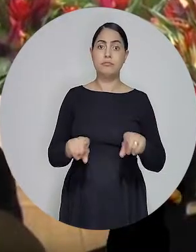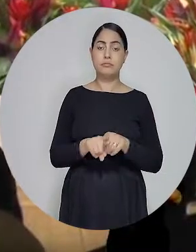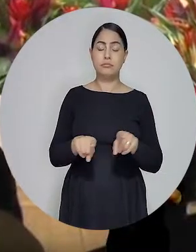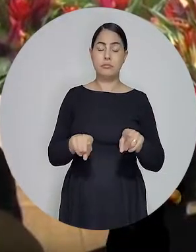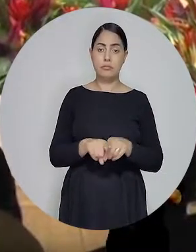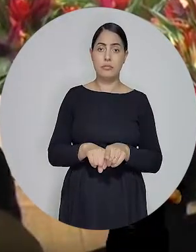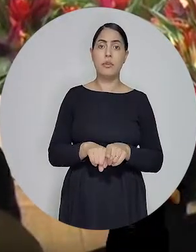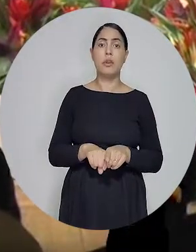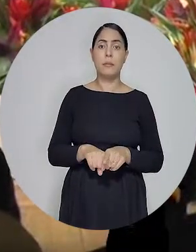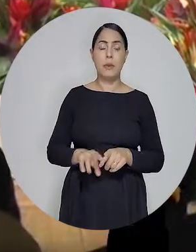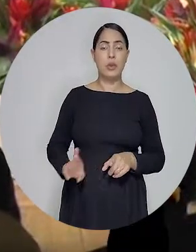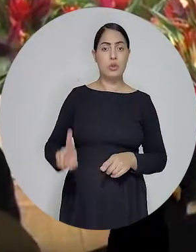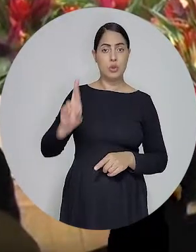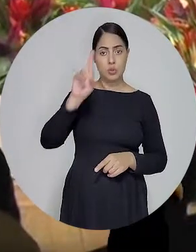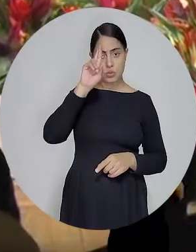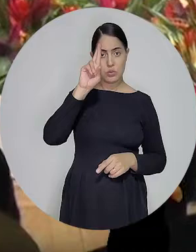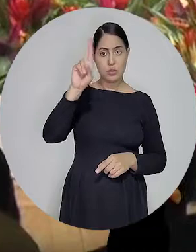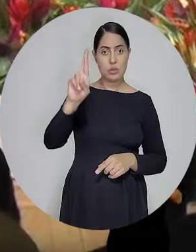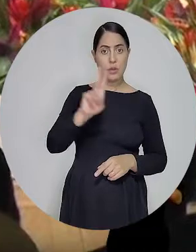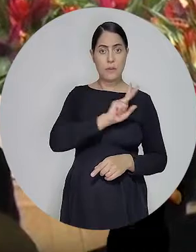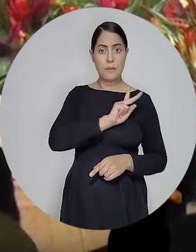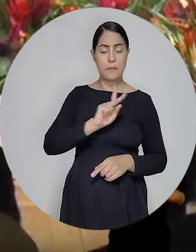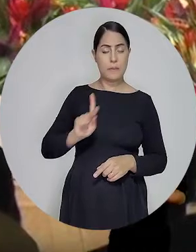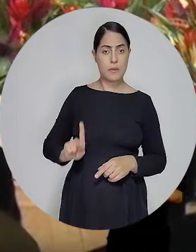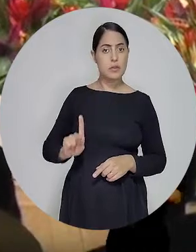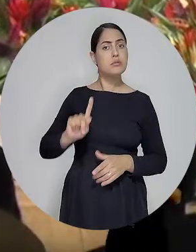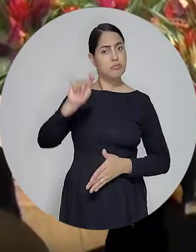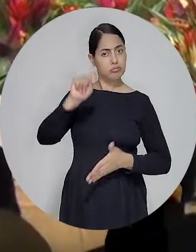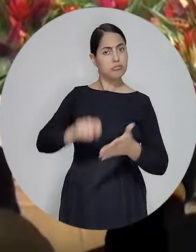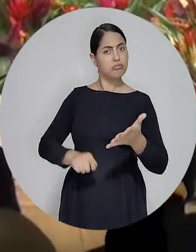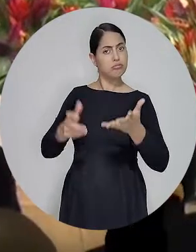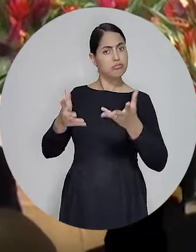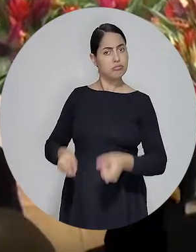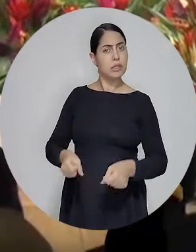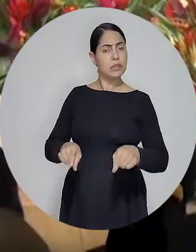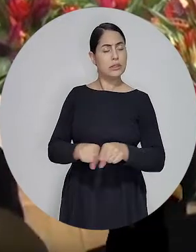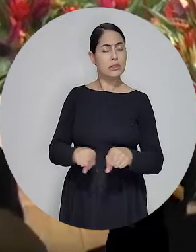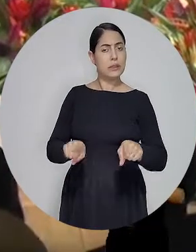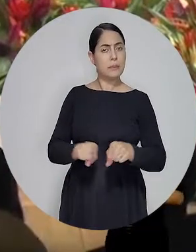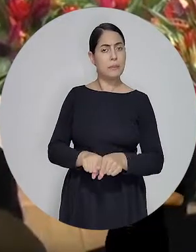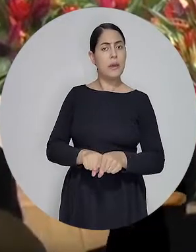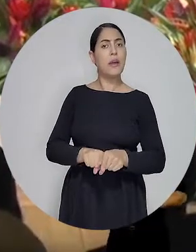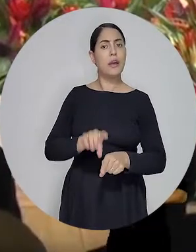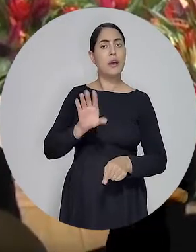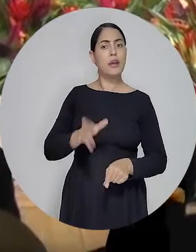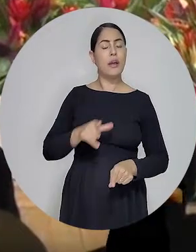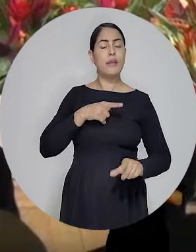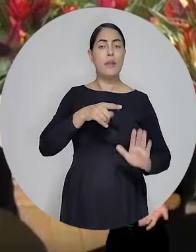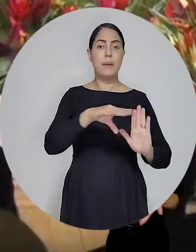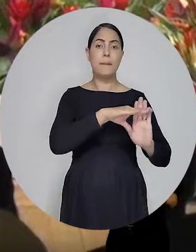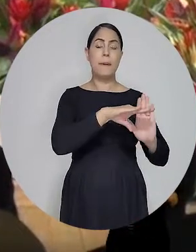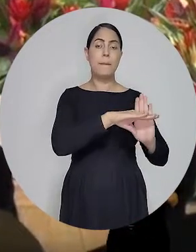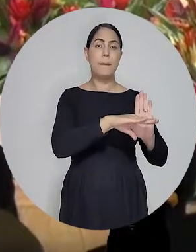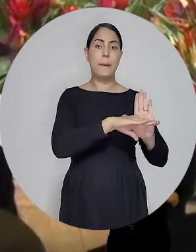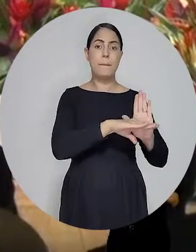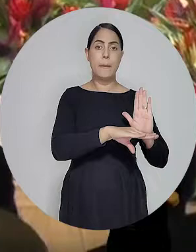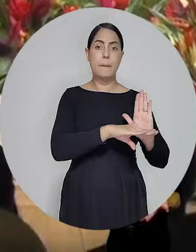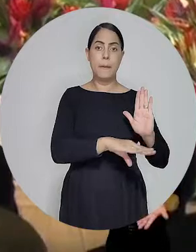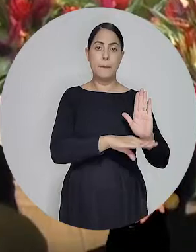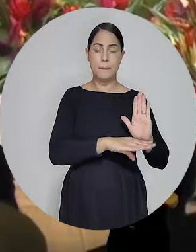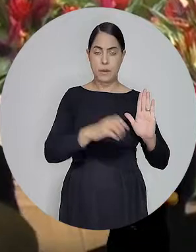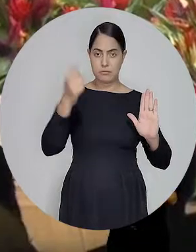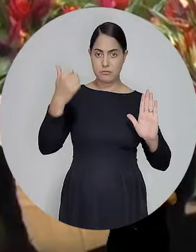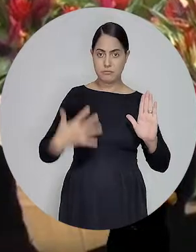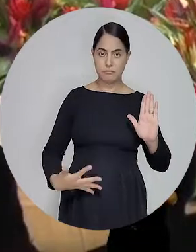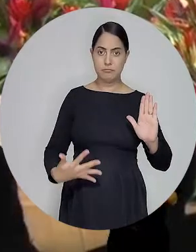temporário. Deferido pelo excelentíssimo senhor desembargador presidente e repetido pelo eleito o compromisso que está concebido oficialmente nos